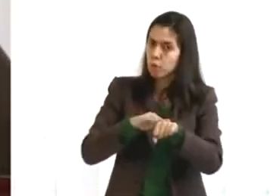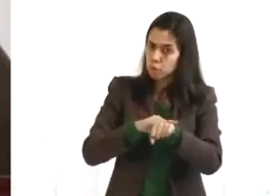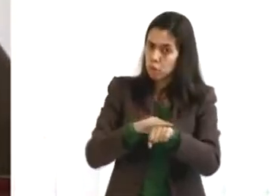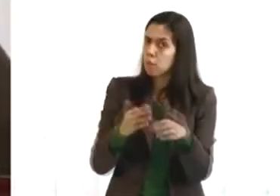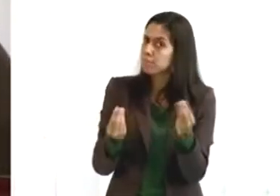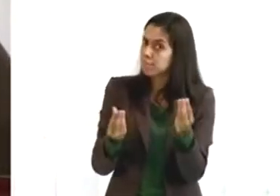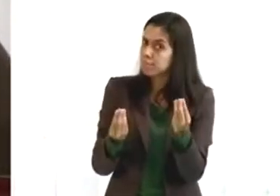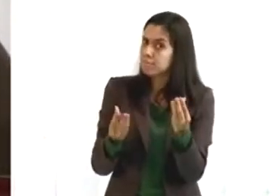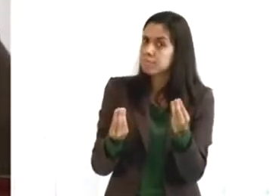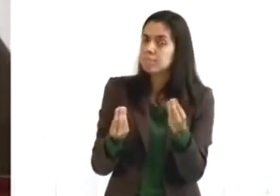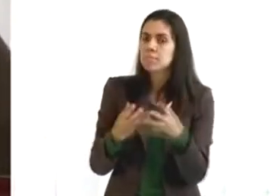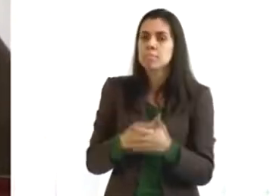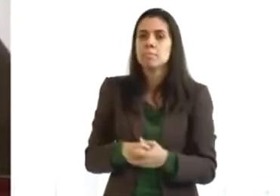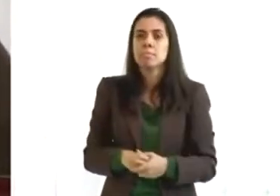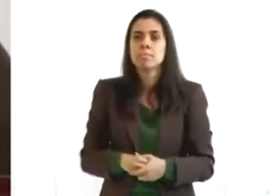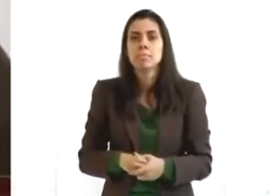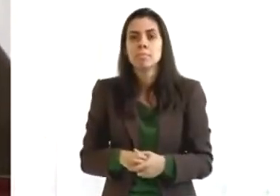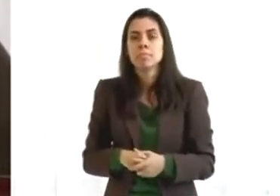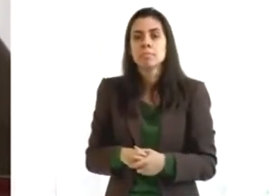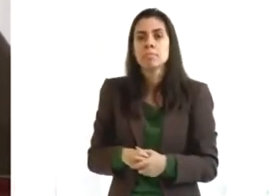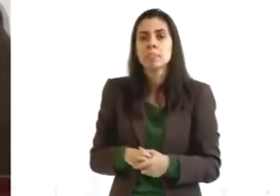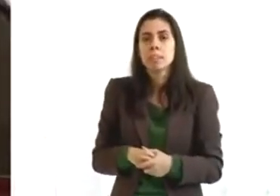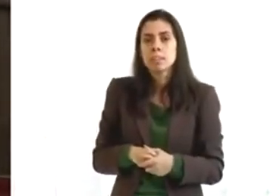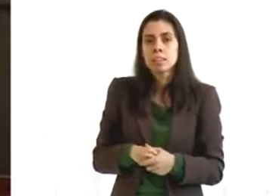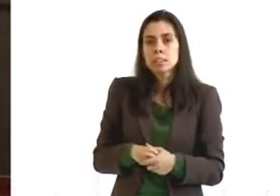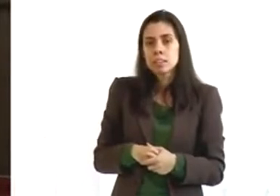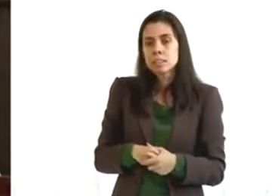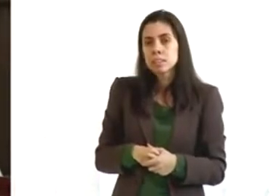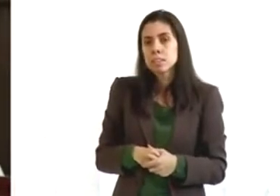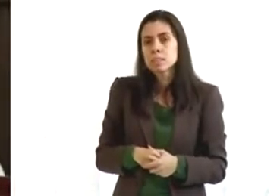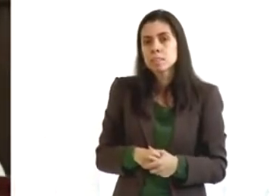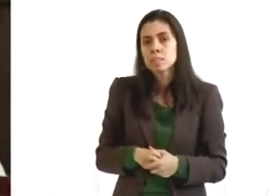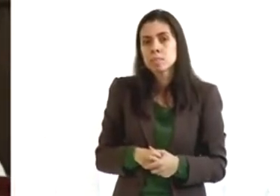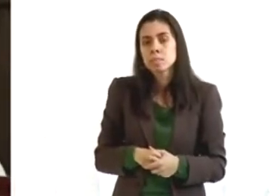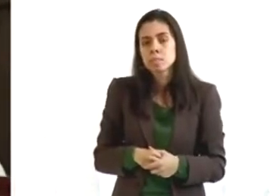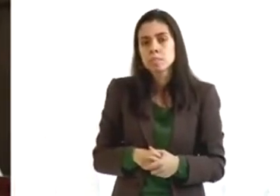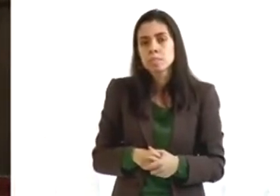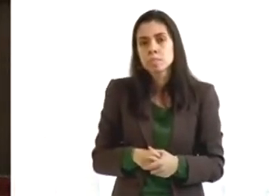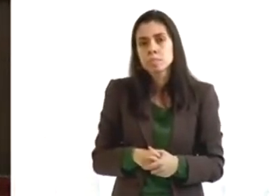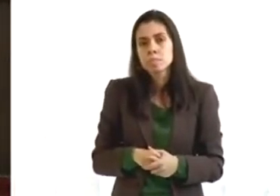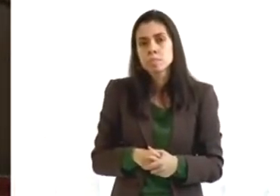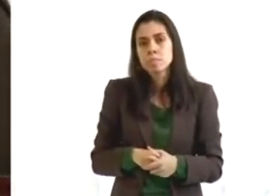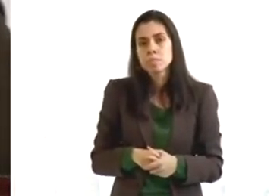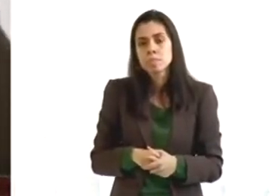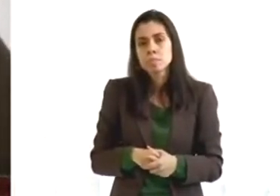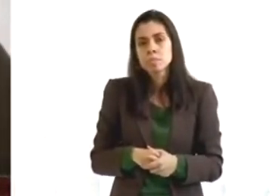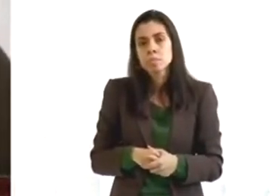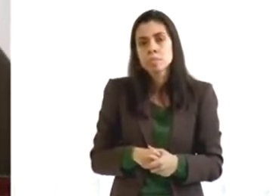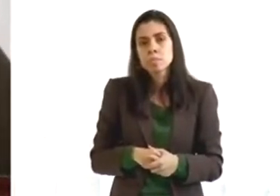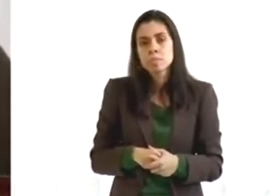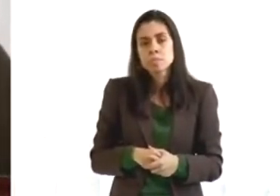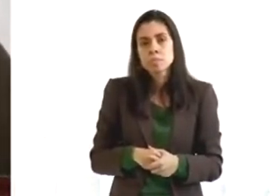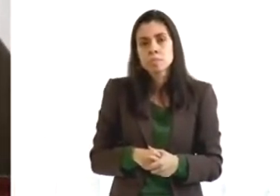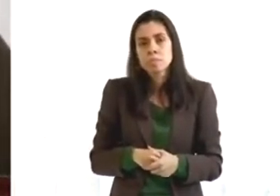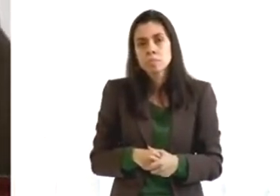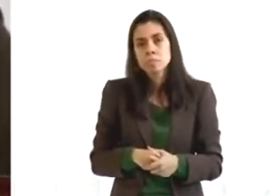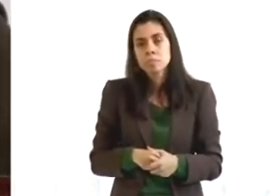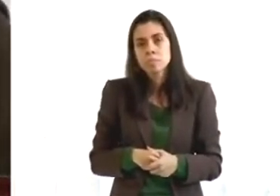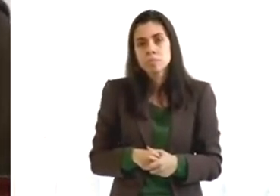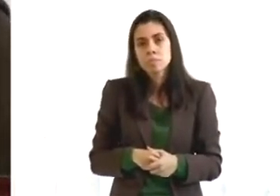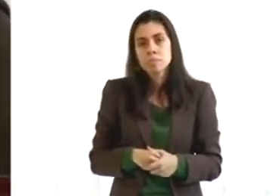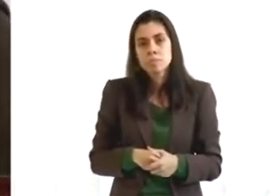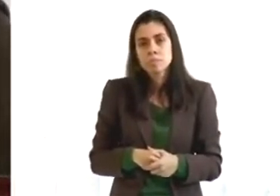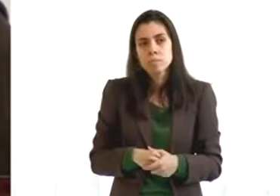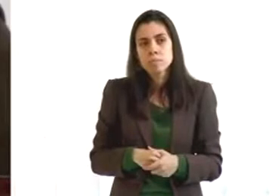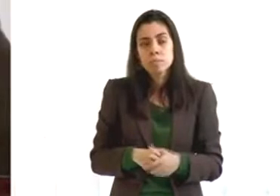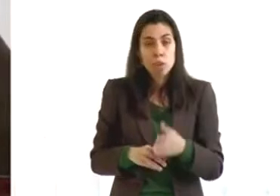E agora vem algo lindo, que eu gosto muito de ler isso na introdução, quando eu começo o discipulado com alguém. Ele vai professar a